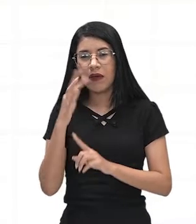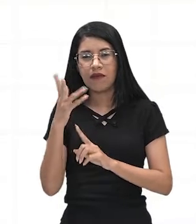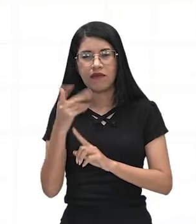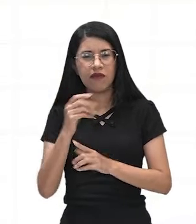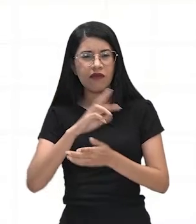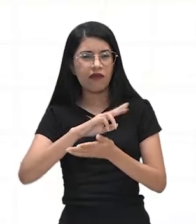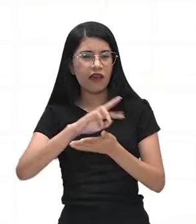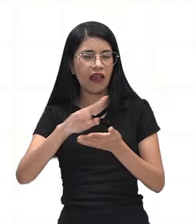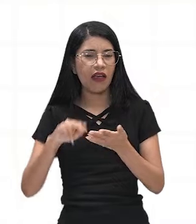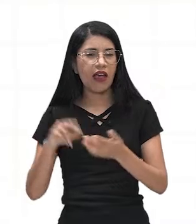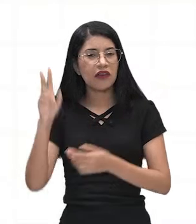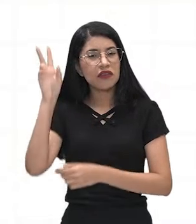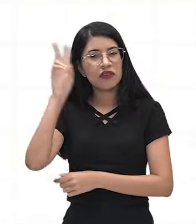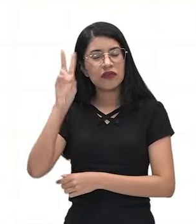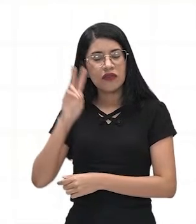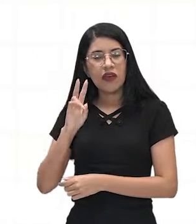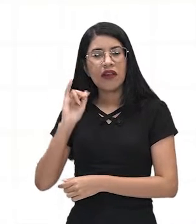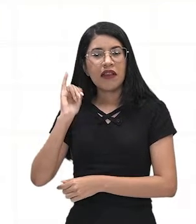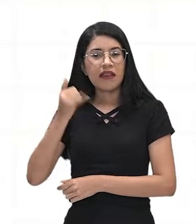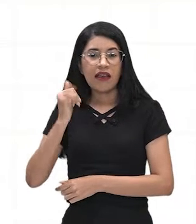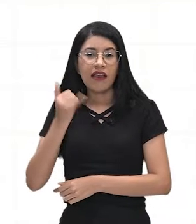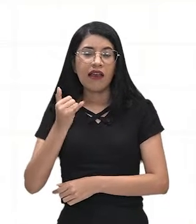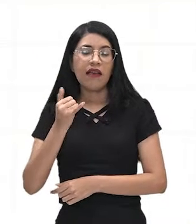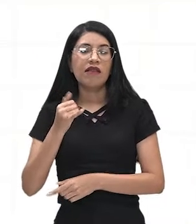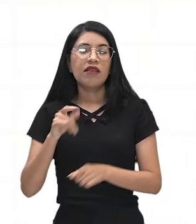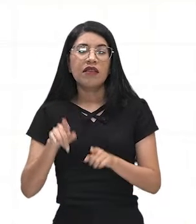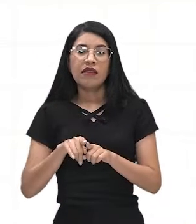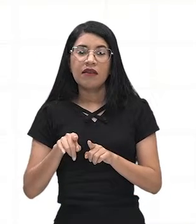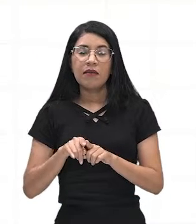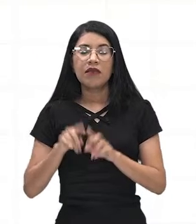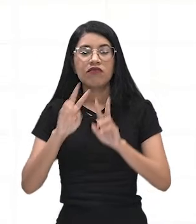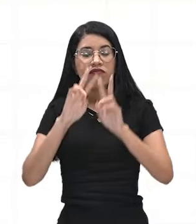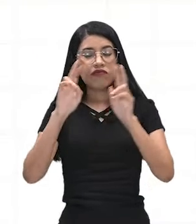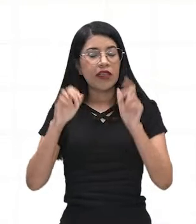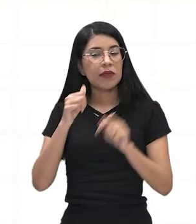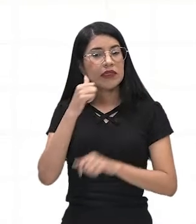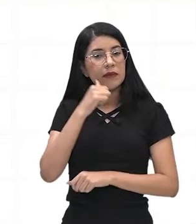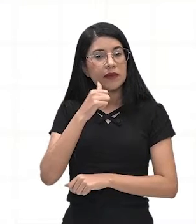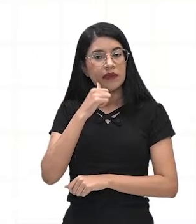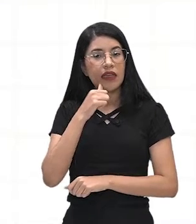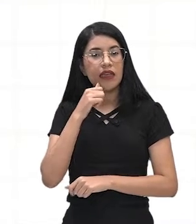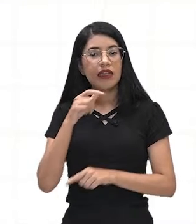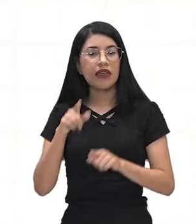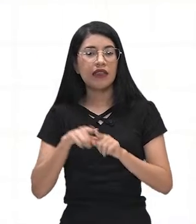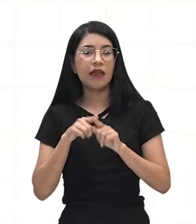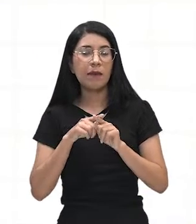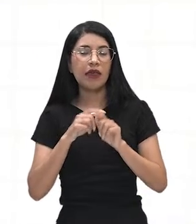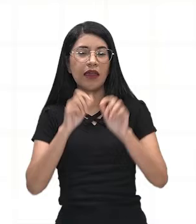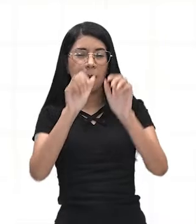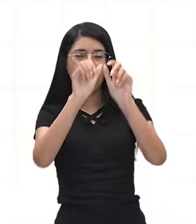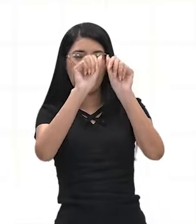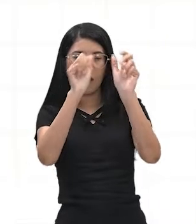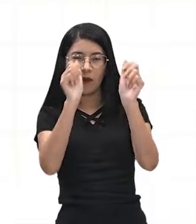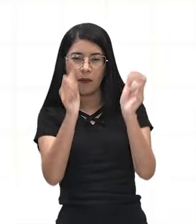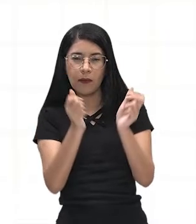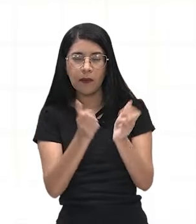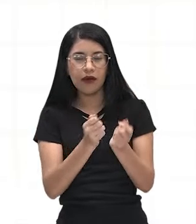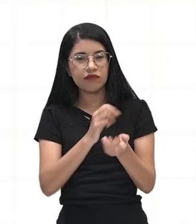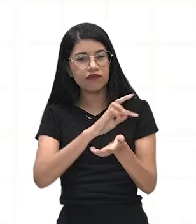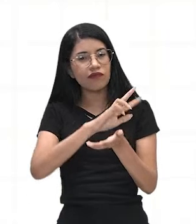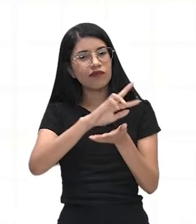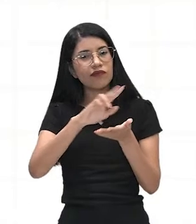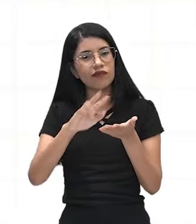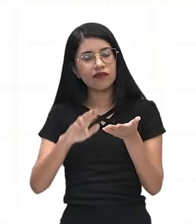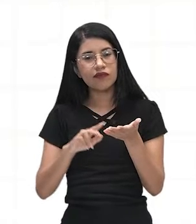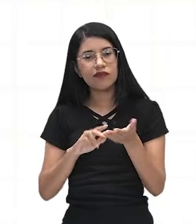antigos, histórias contadas por elas ou sobre elas, e até mesmo inscrições e monumentos. Porque a gente vai ver